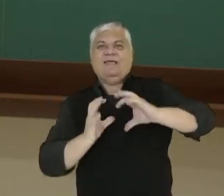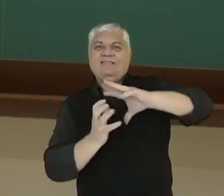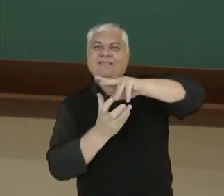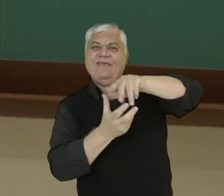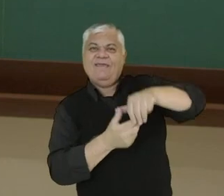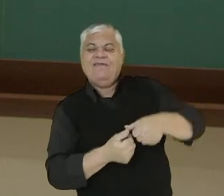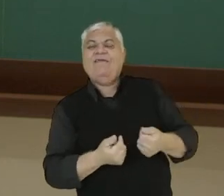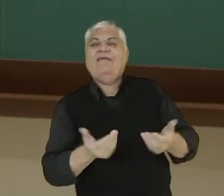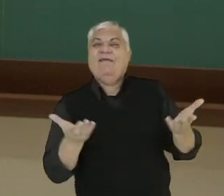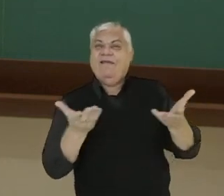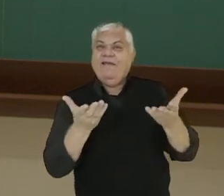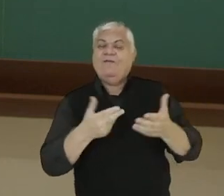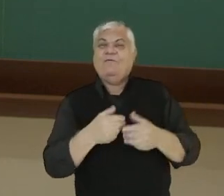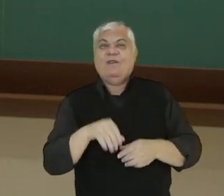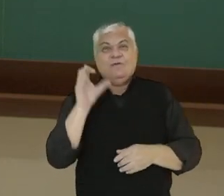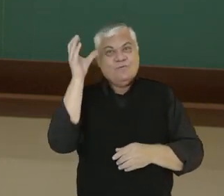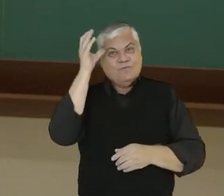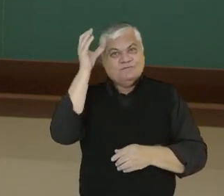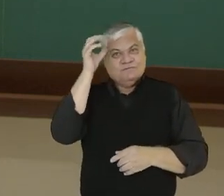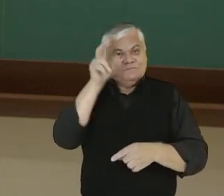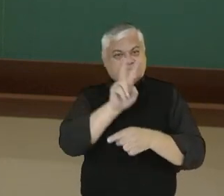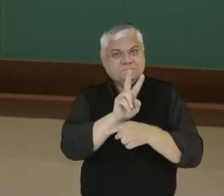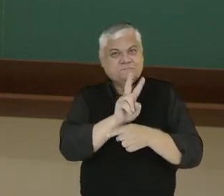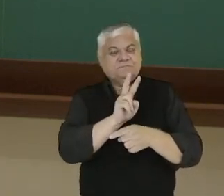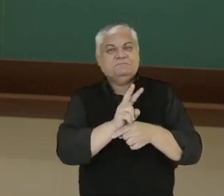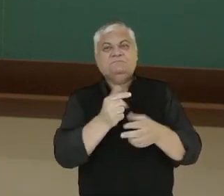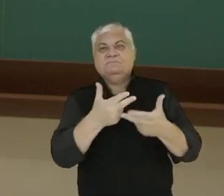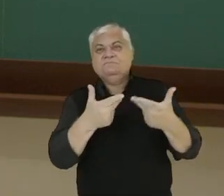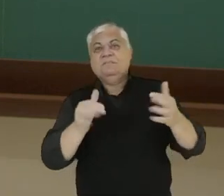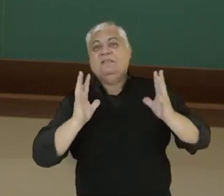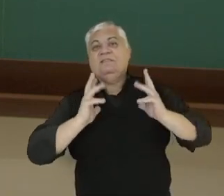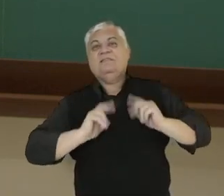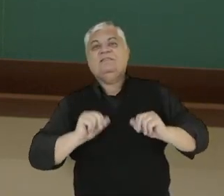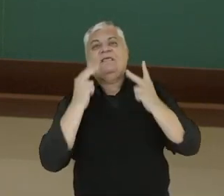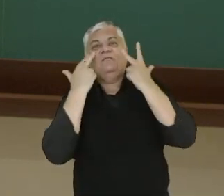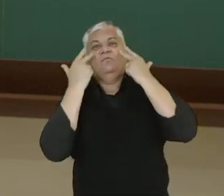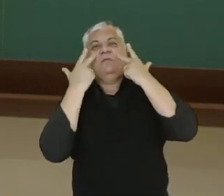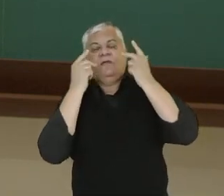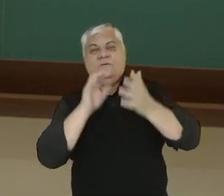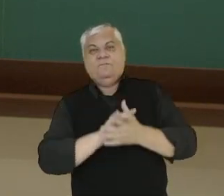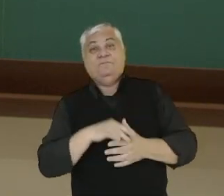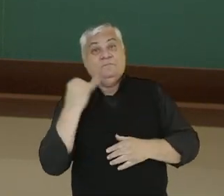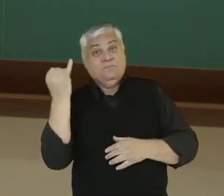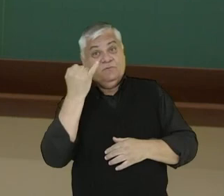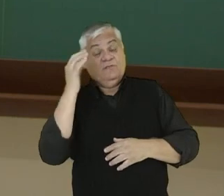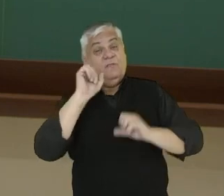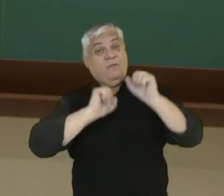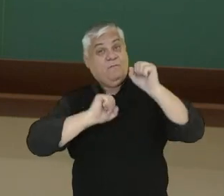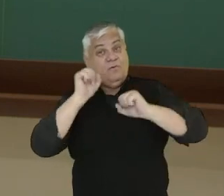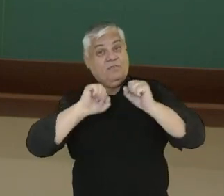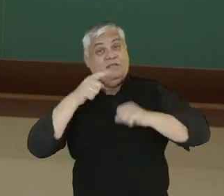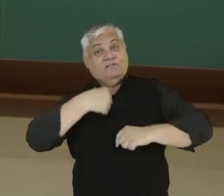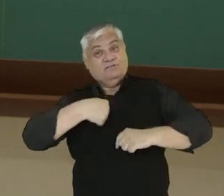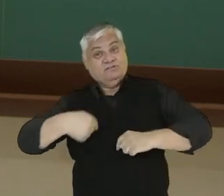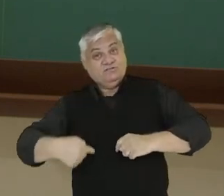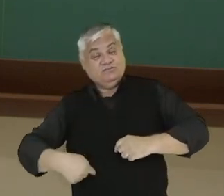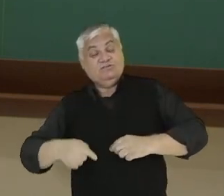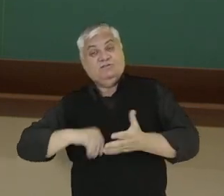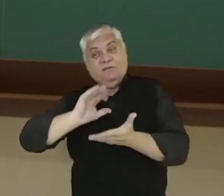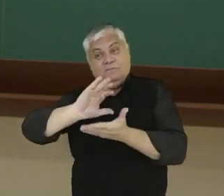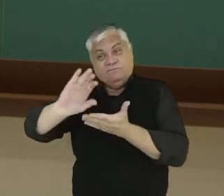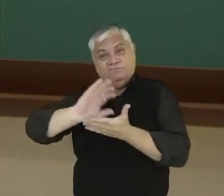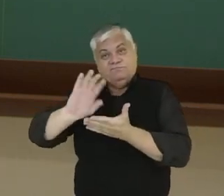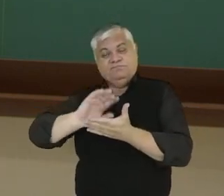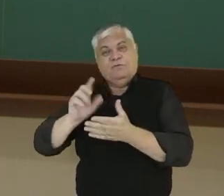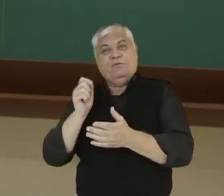mais atual de uso dos recursos naturais. Por isso a importância dos países industrializados como a China investirem nesse tipo